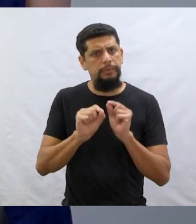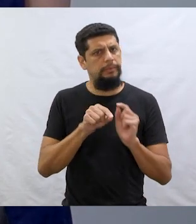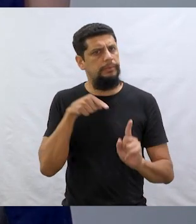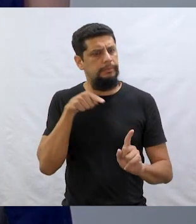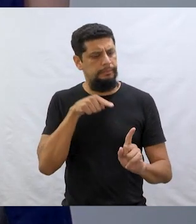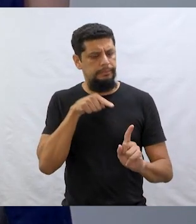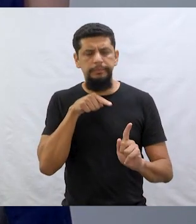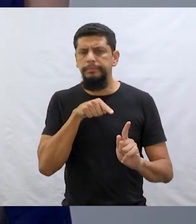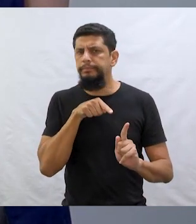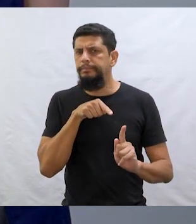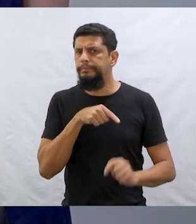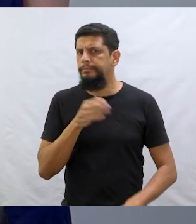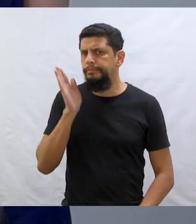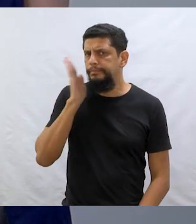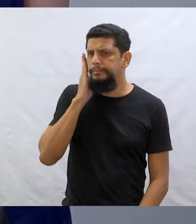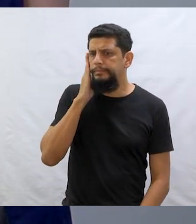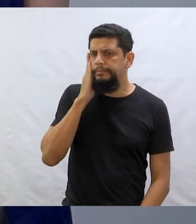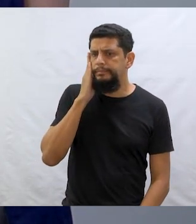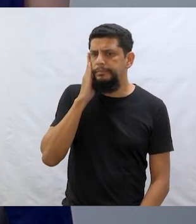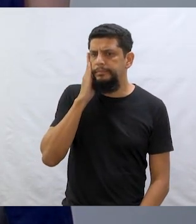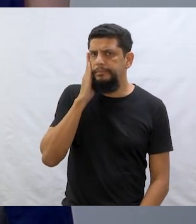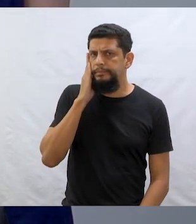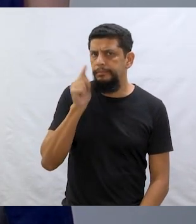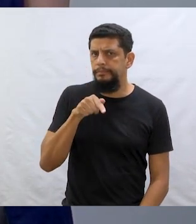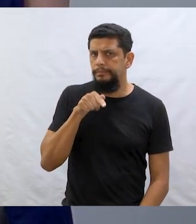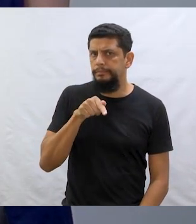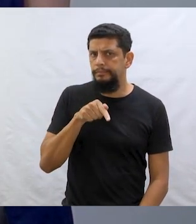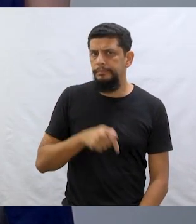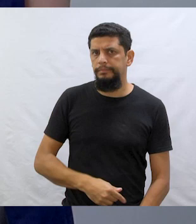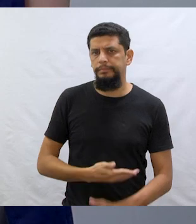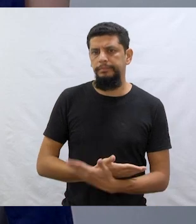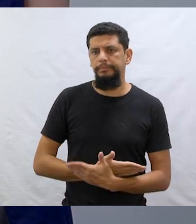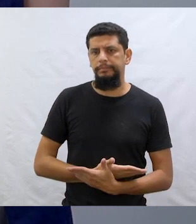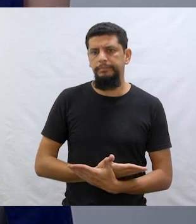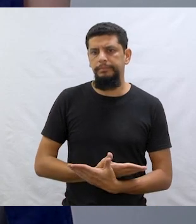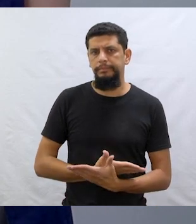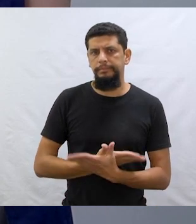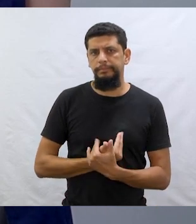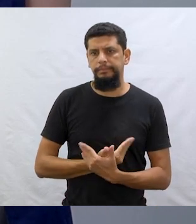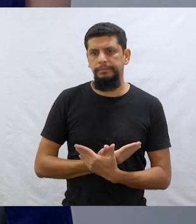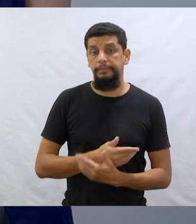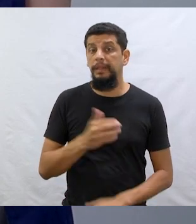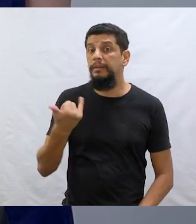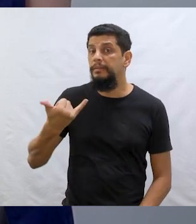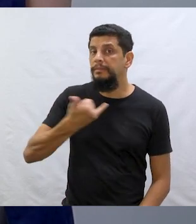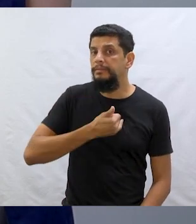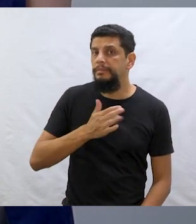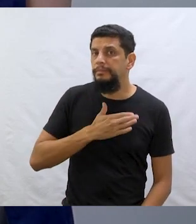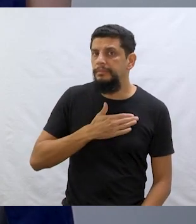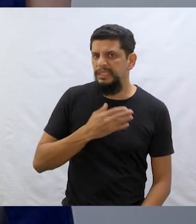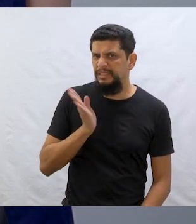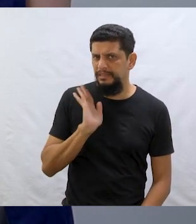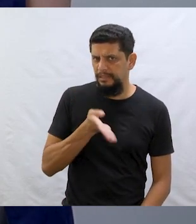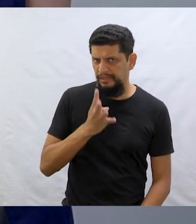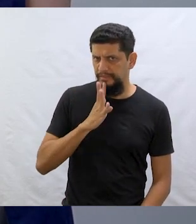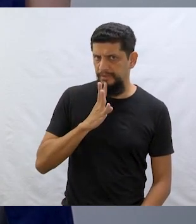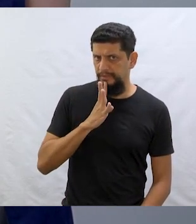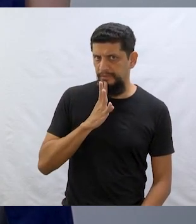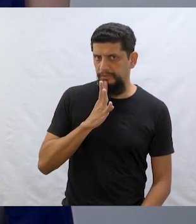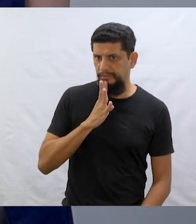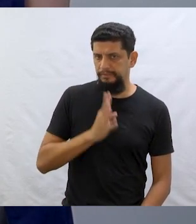é isto? Isso aqui é uma... Falem aí se vocês já